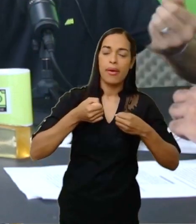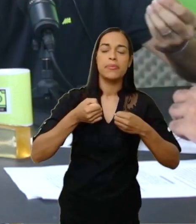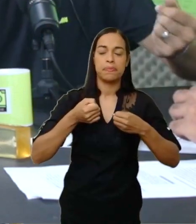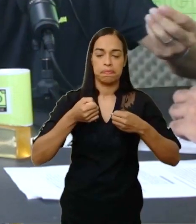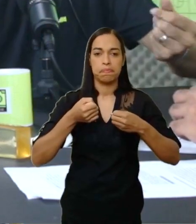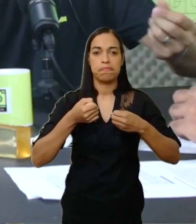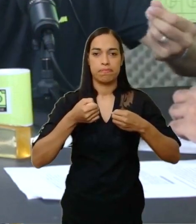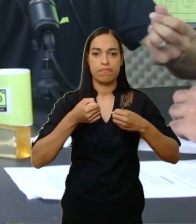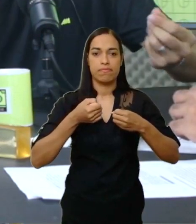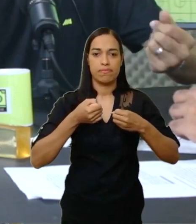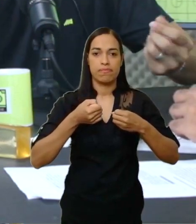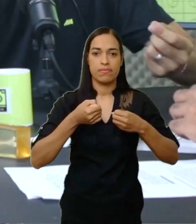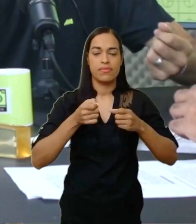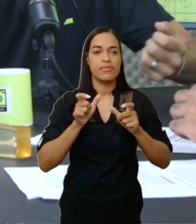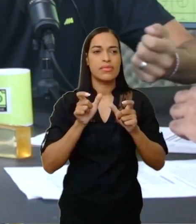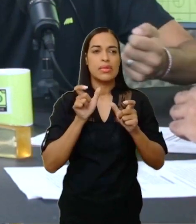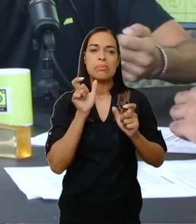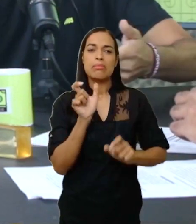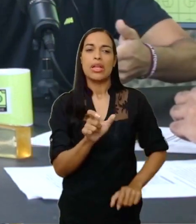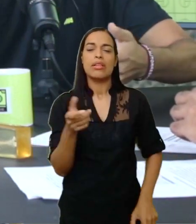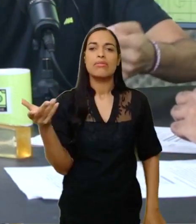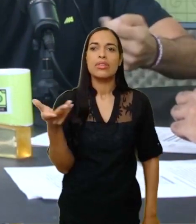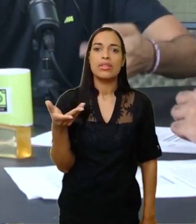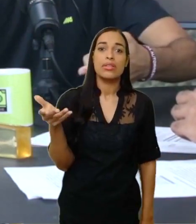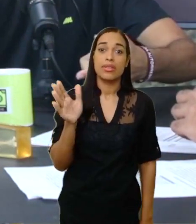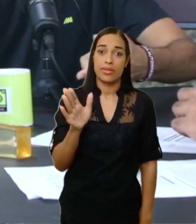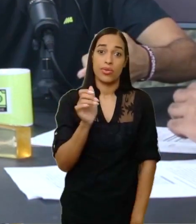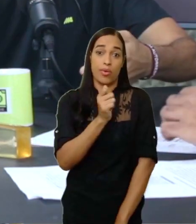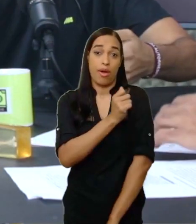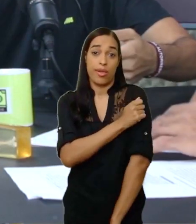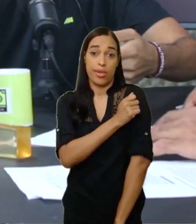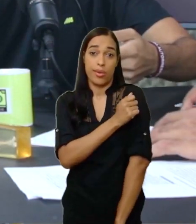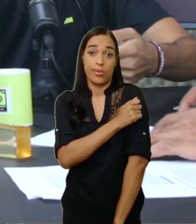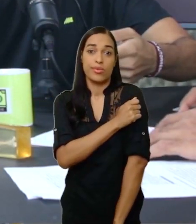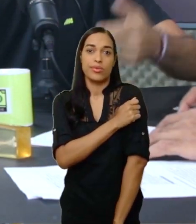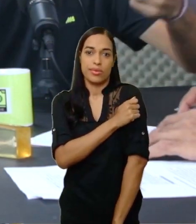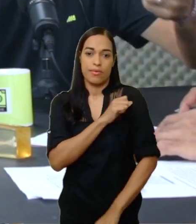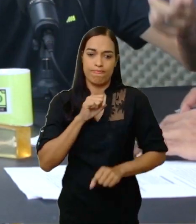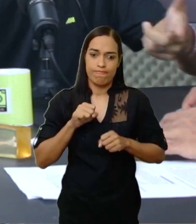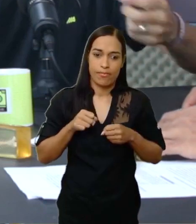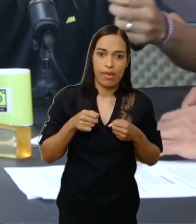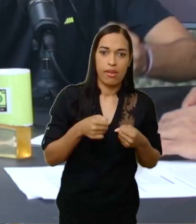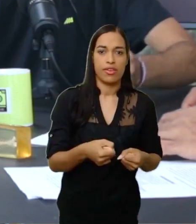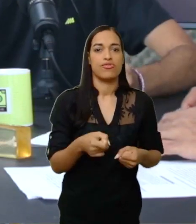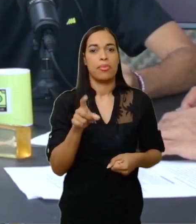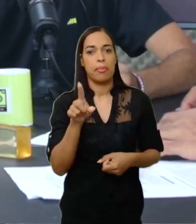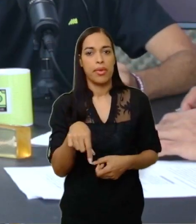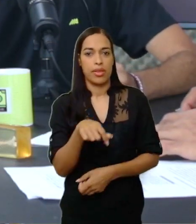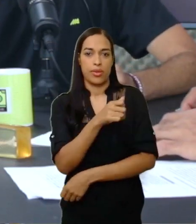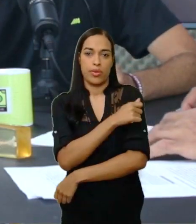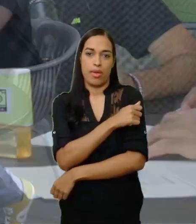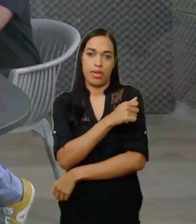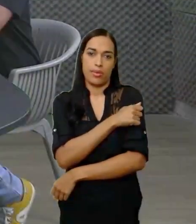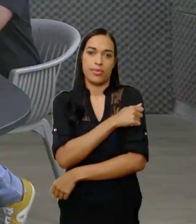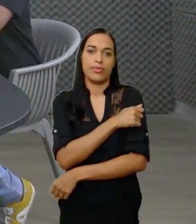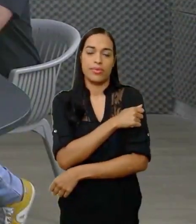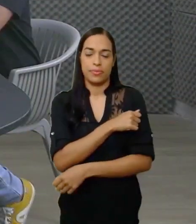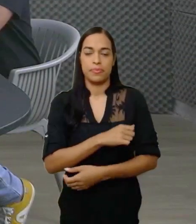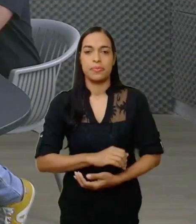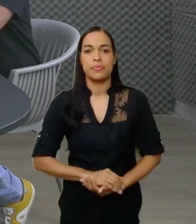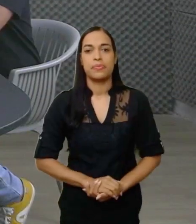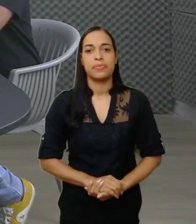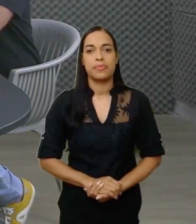da, poxa, fugiu a palavra agora, do estudante tomando a frente o do engajamento. engajamento Engajamento. estudantil, Aham, né?